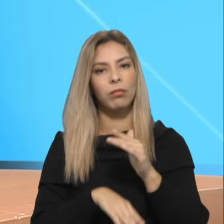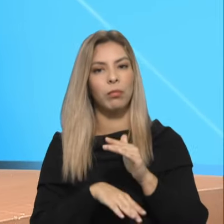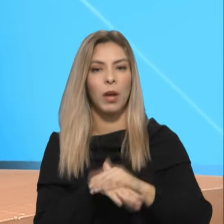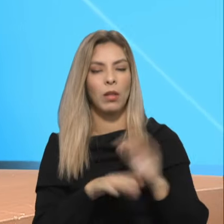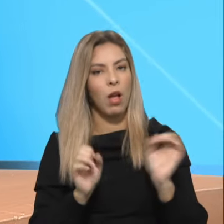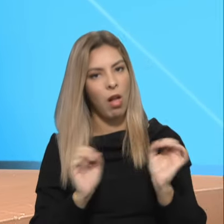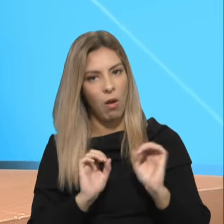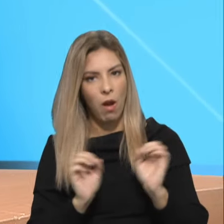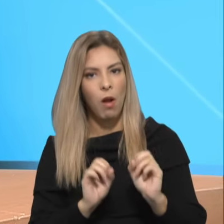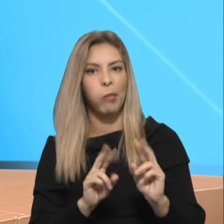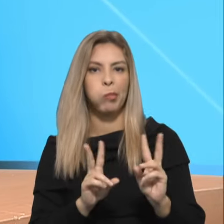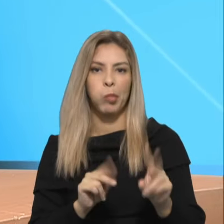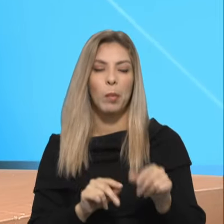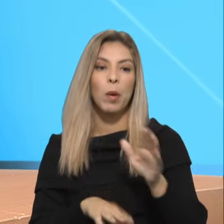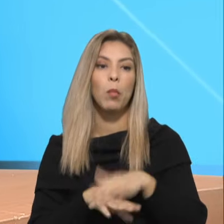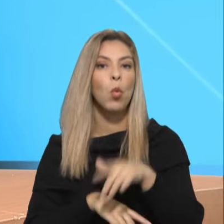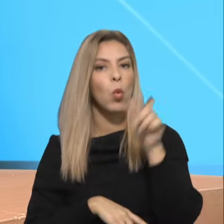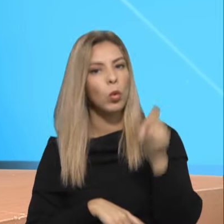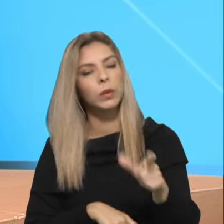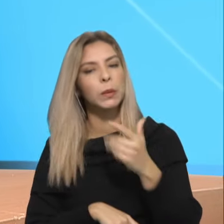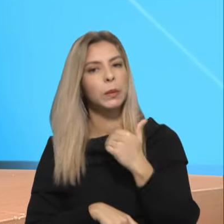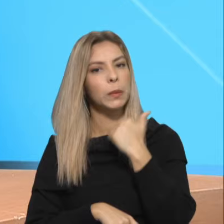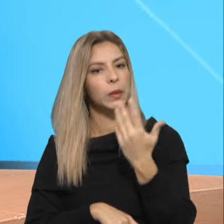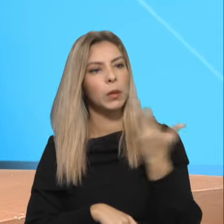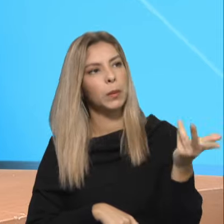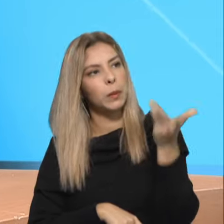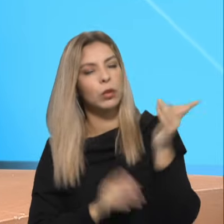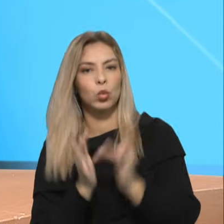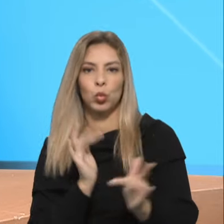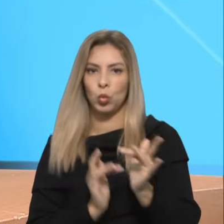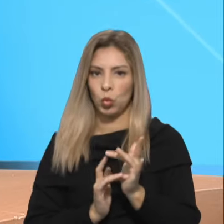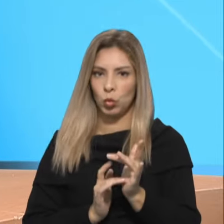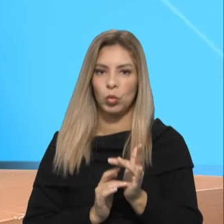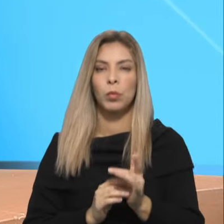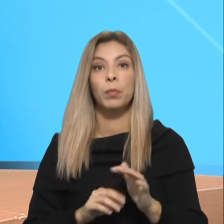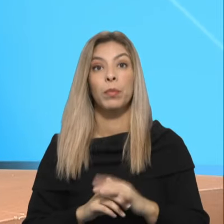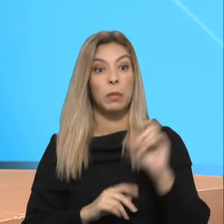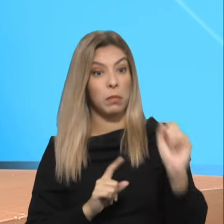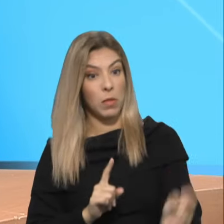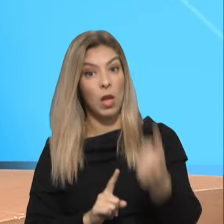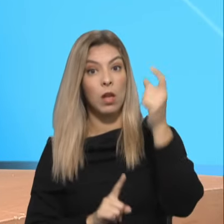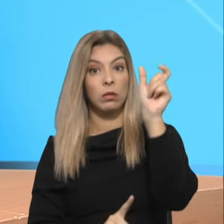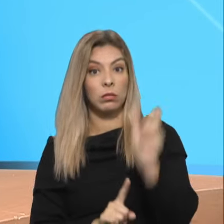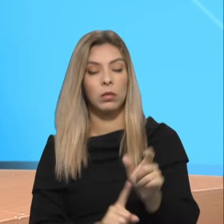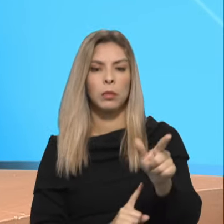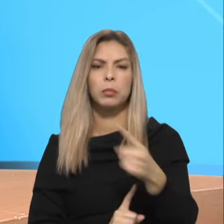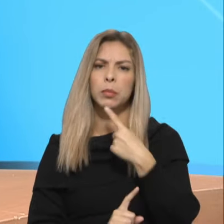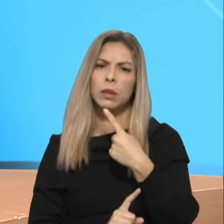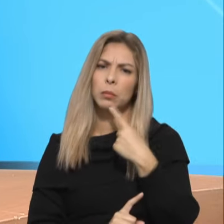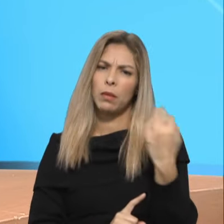em virtude dela própria que ela recebe esta graça santificante, é em virtude de Cristo. Então, pela primeira vez percebe-se que pode ser uma